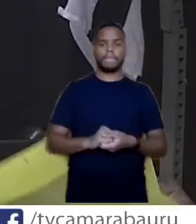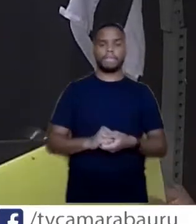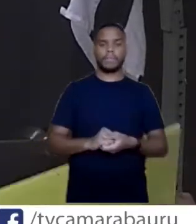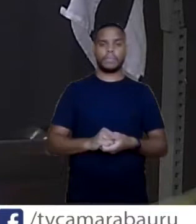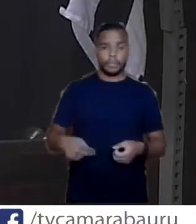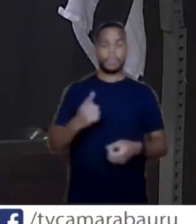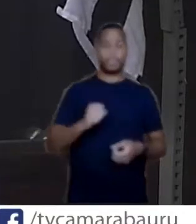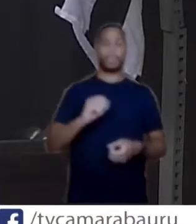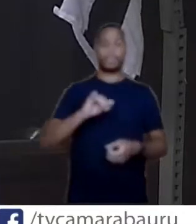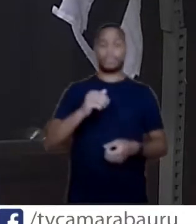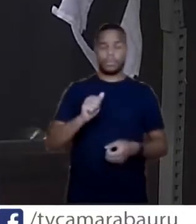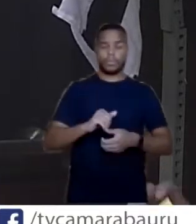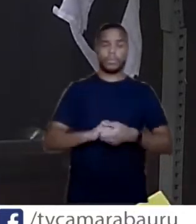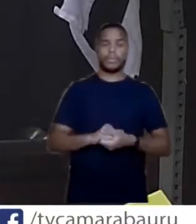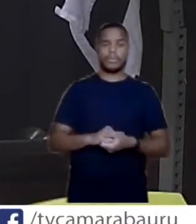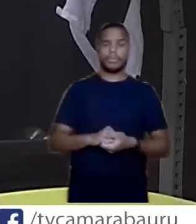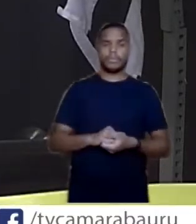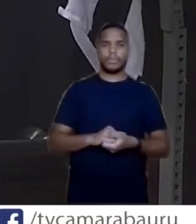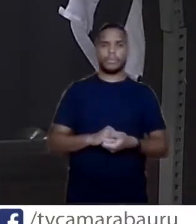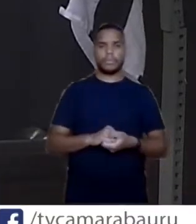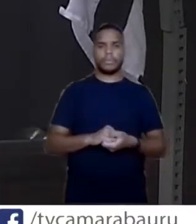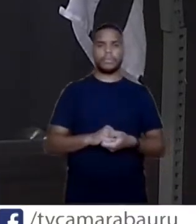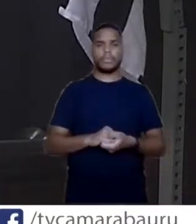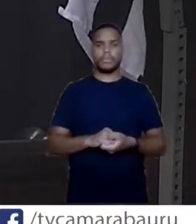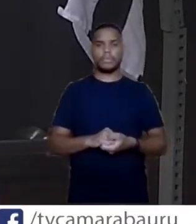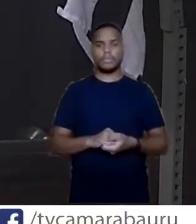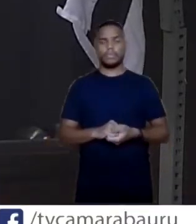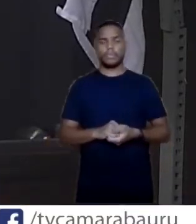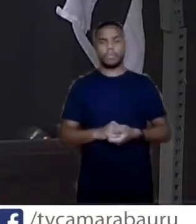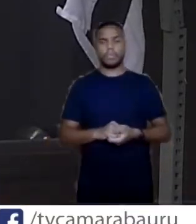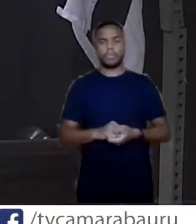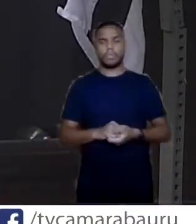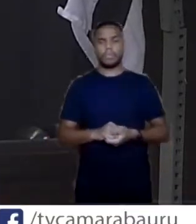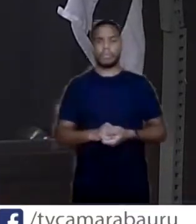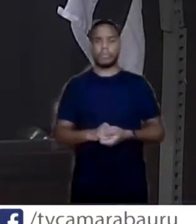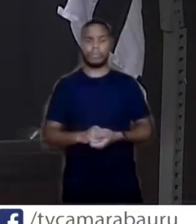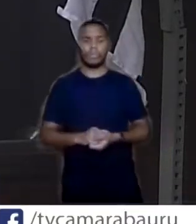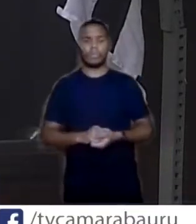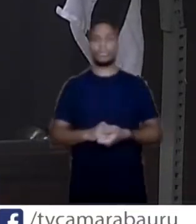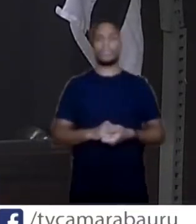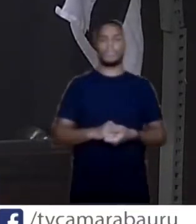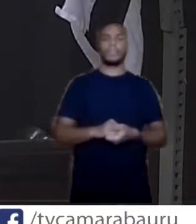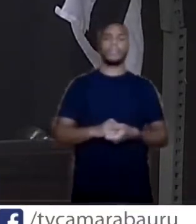é por causa de um vírus que não matou ninguém no brasil